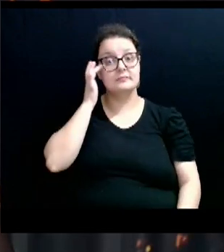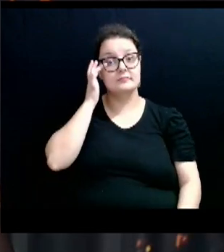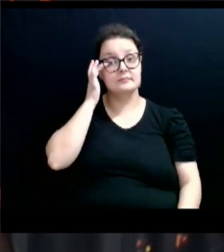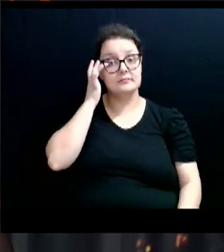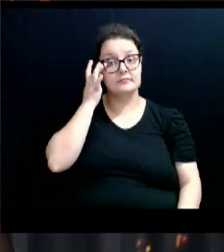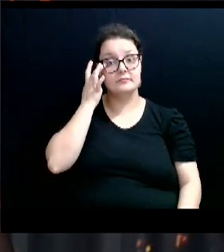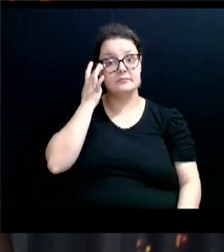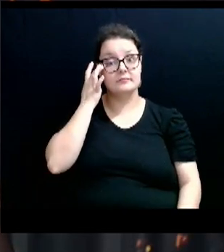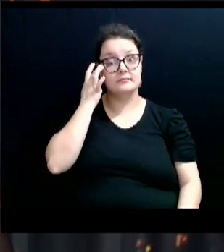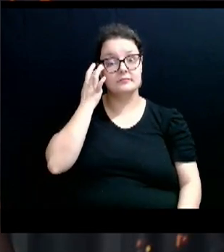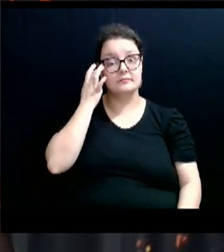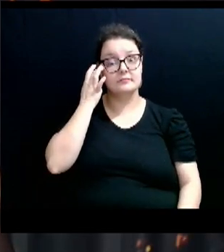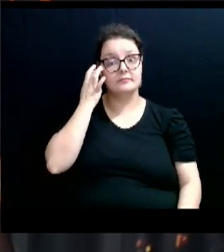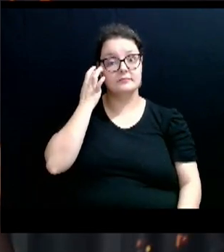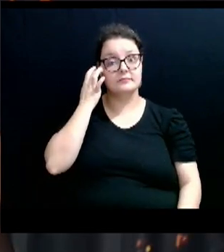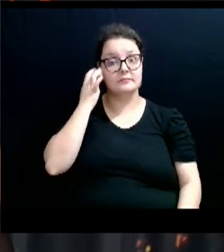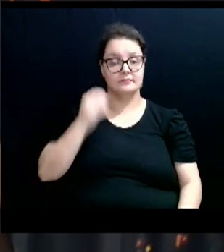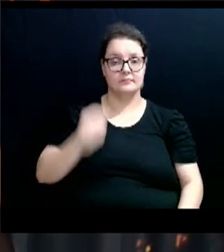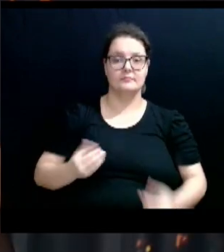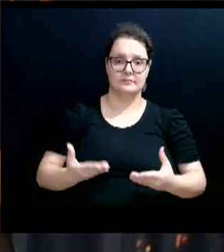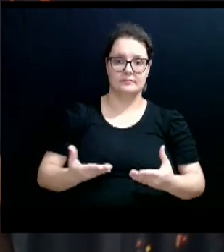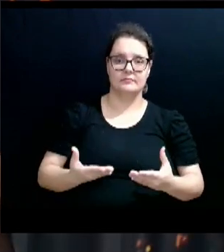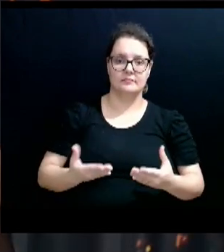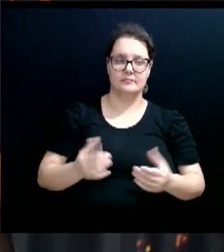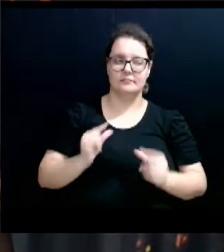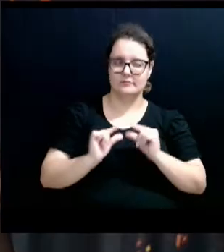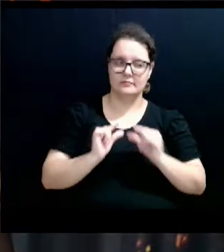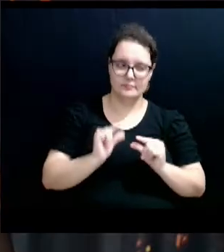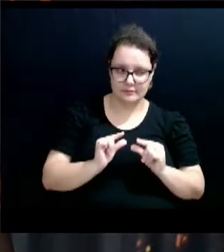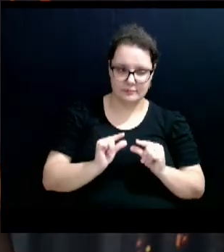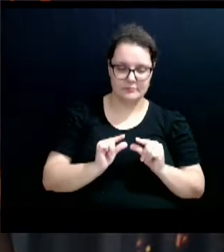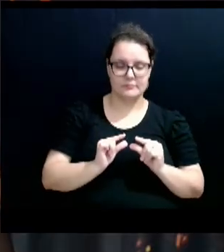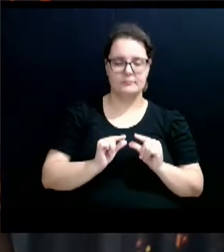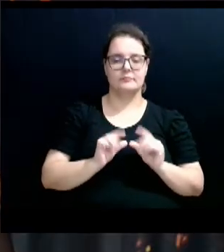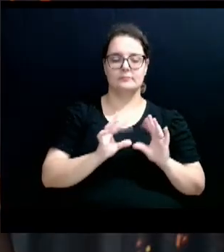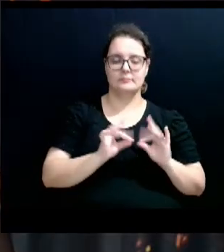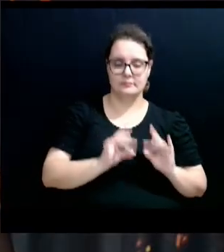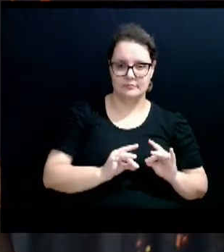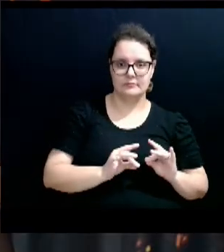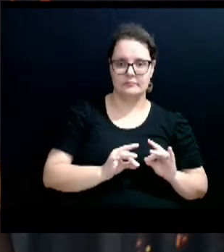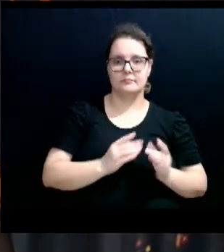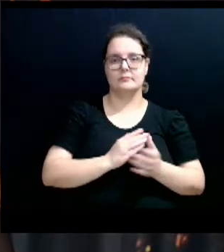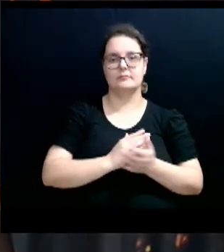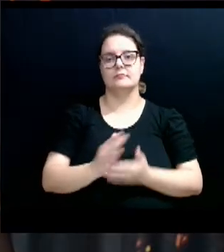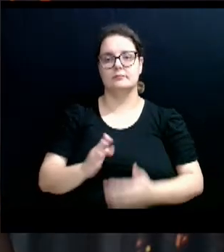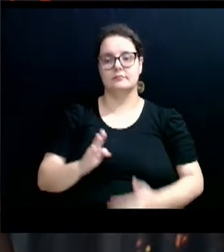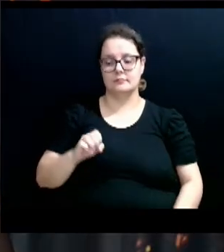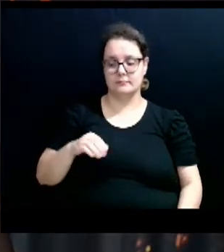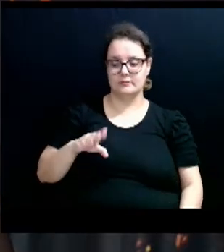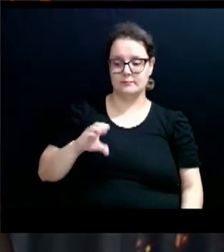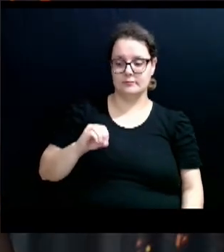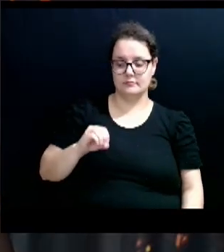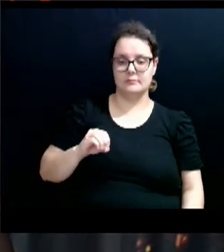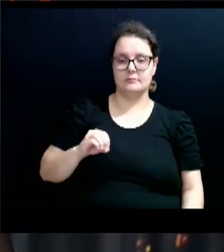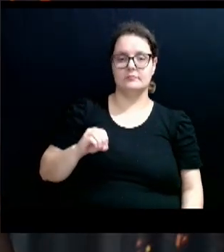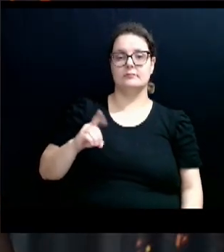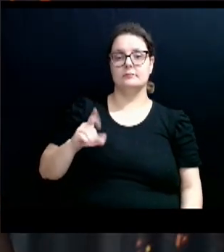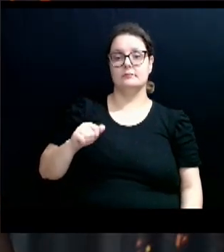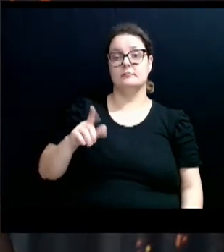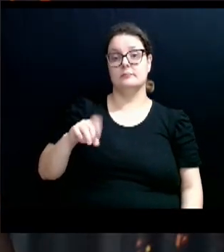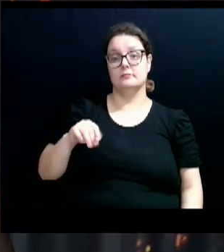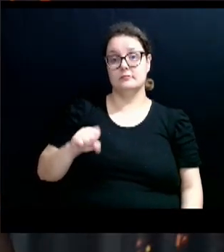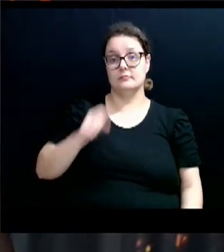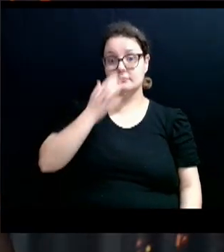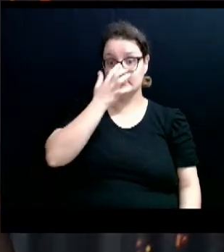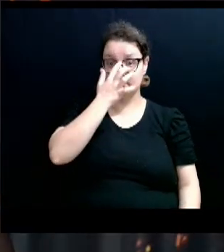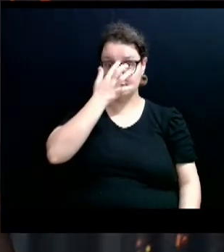maneira minimamente mais aprofundada o que começa como um banco de dados, né? Então, e aí vem esse livro. Para